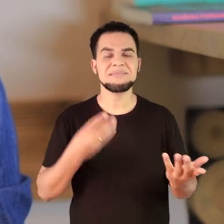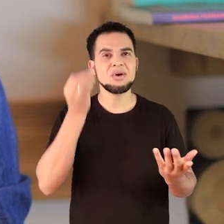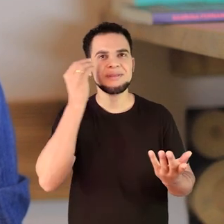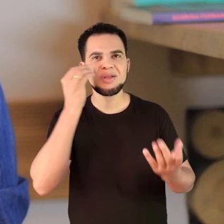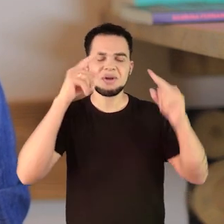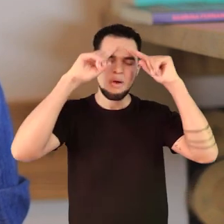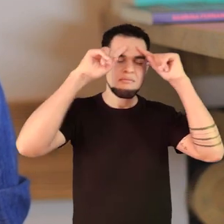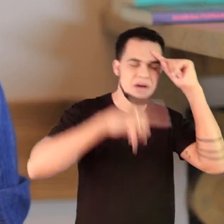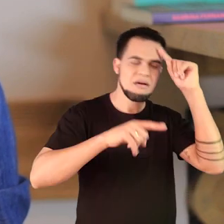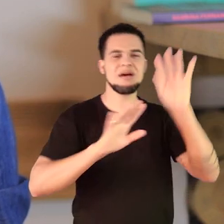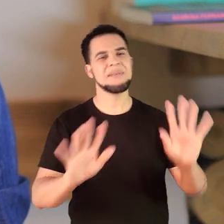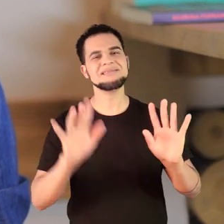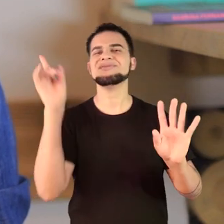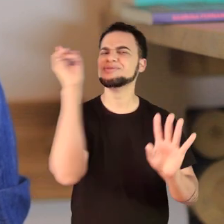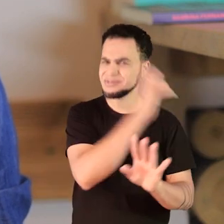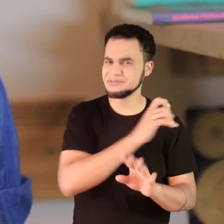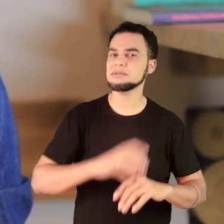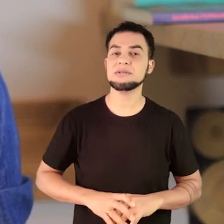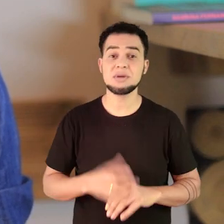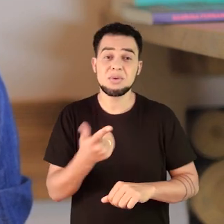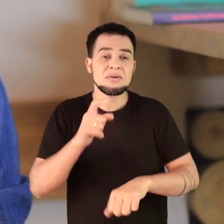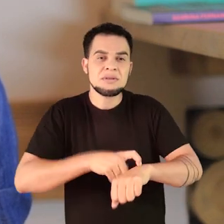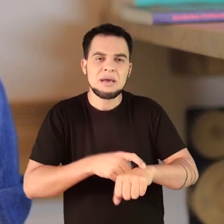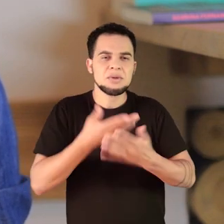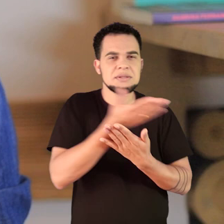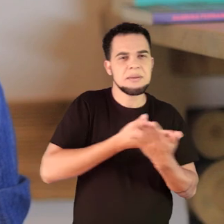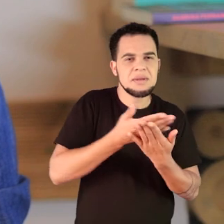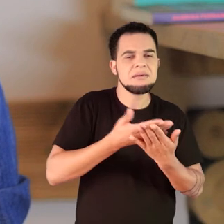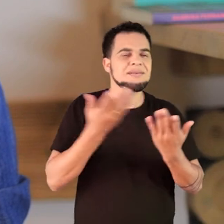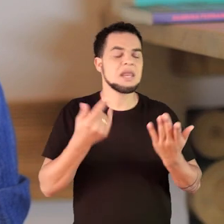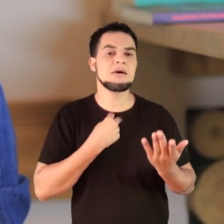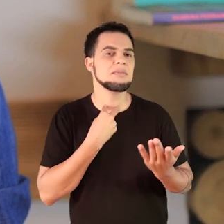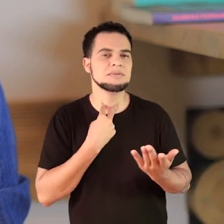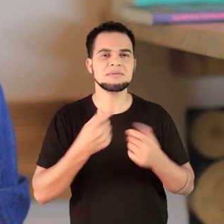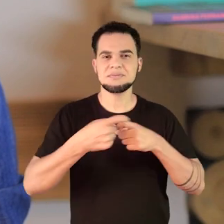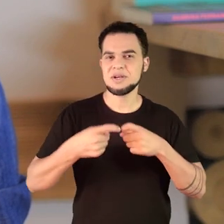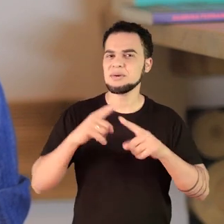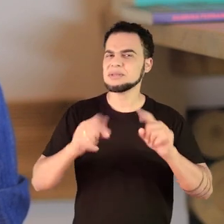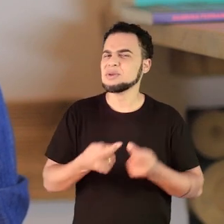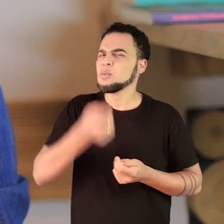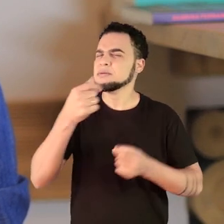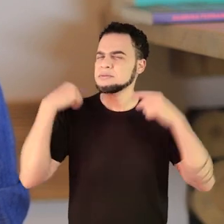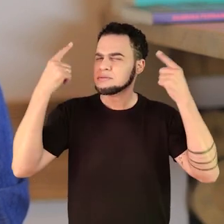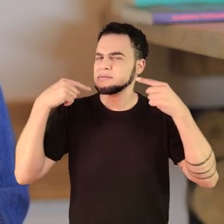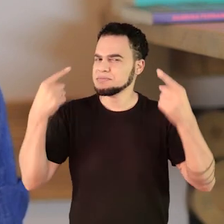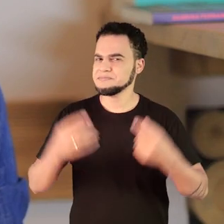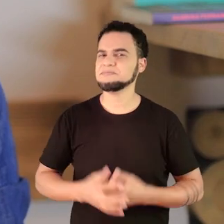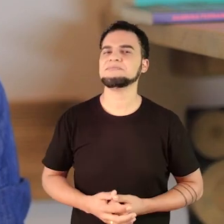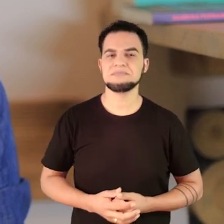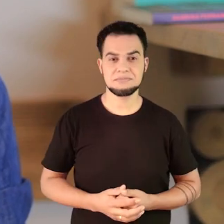Tento não desanimar os estudantes, mas está difícil. Não tenho tempo de fazer terapia, nem posso ir ao médico, mas acho que estou a ponto de